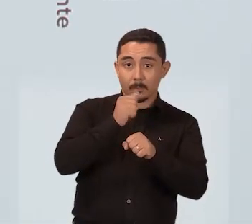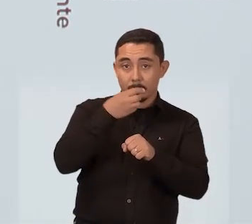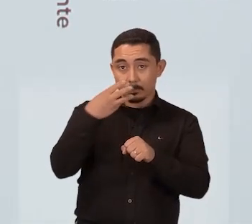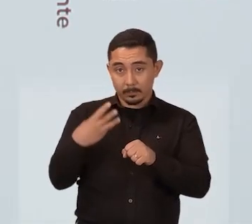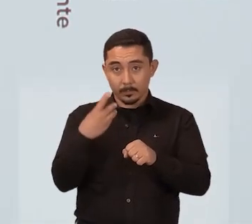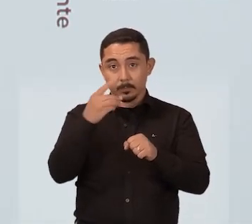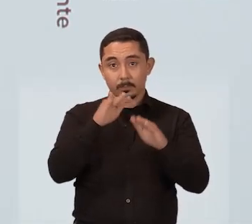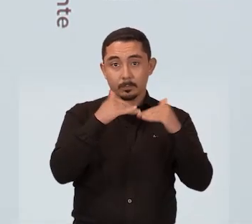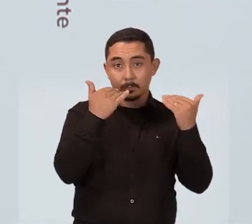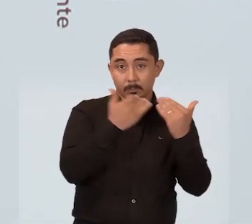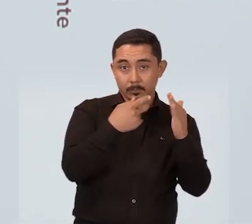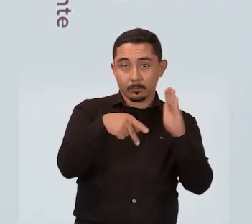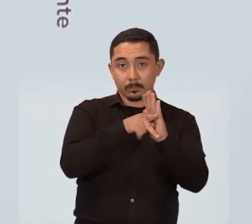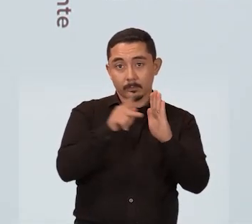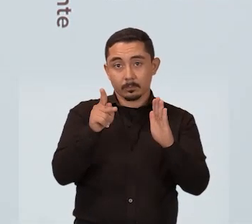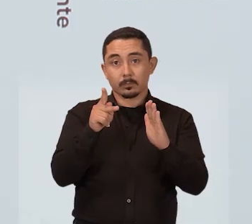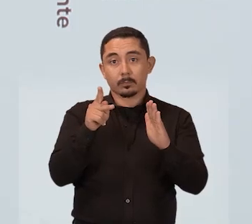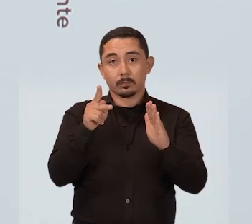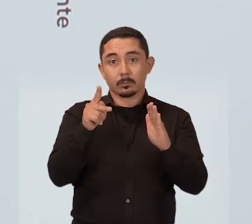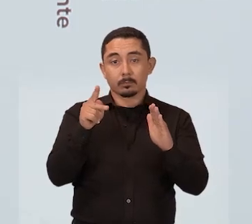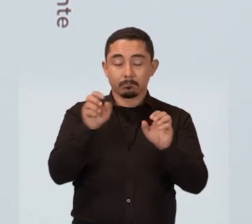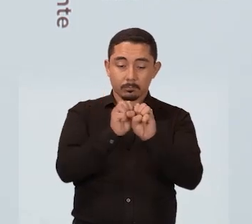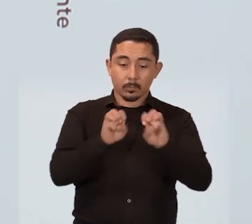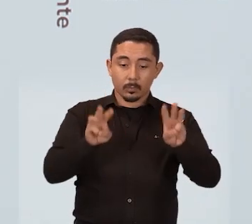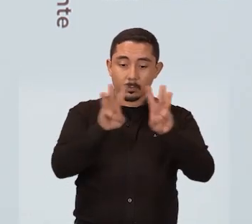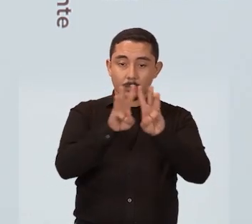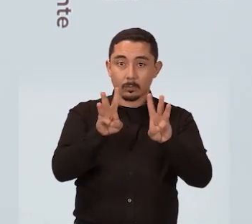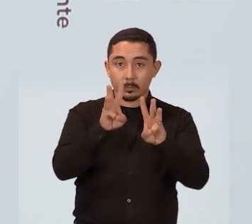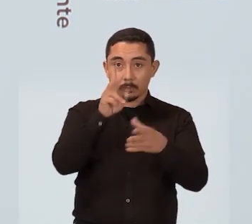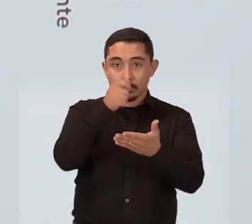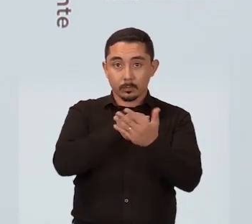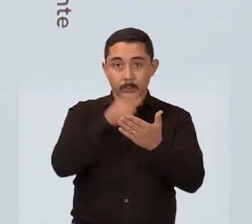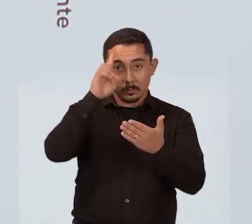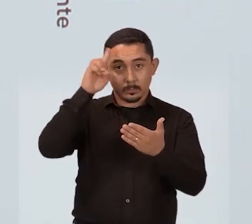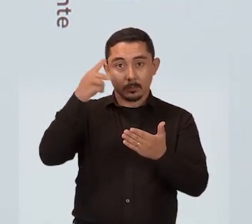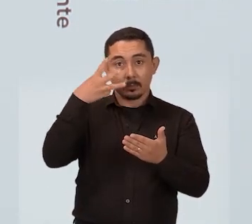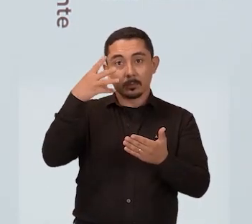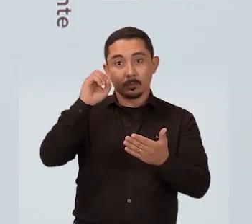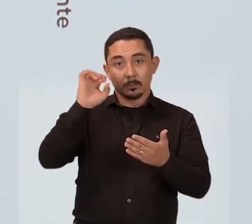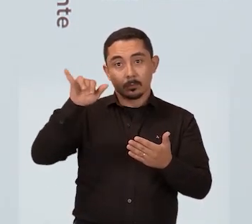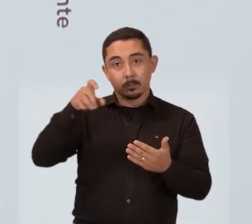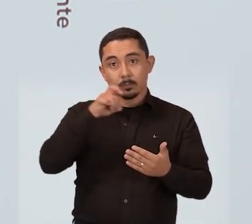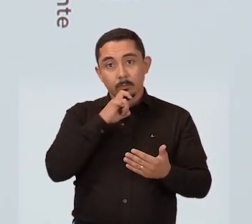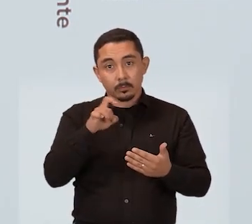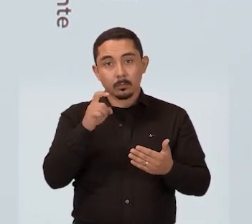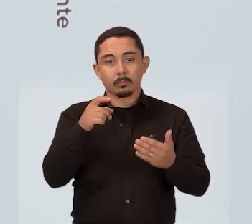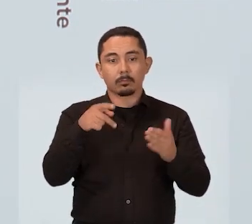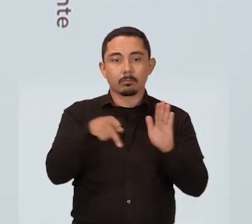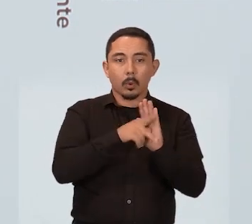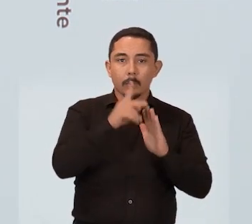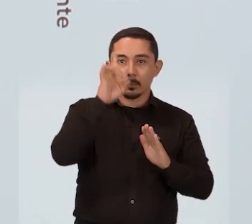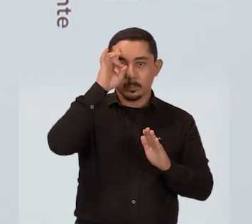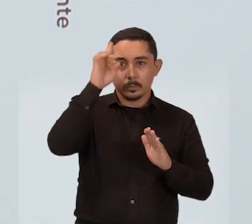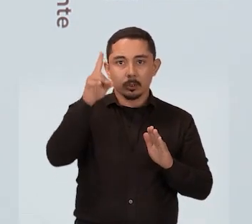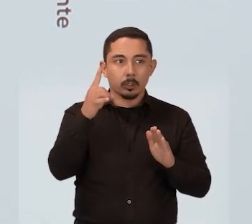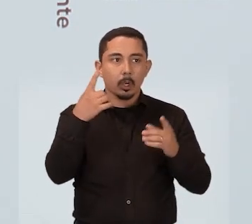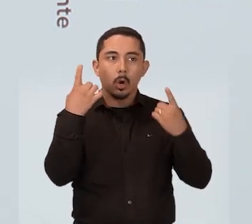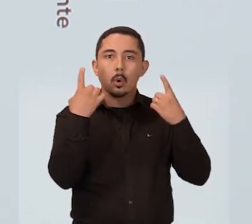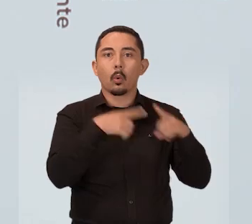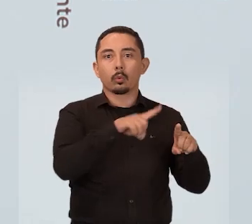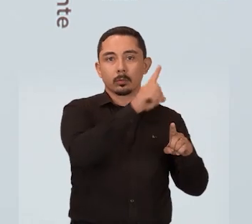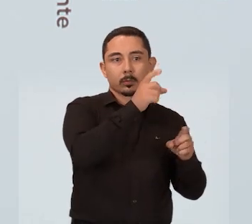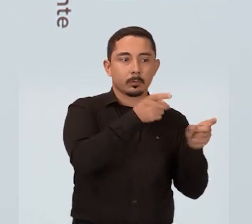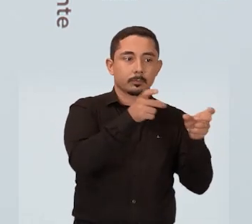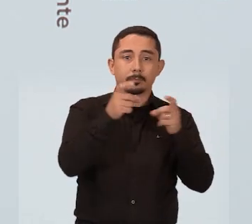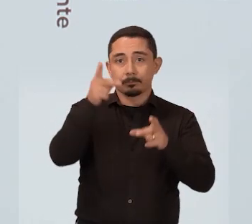Em 2013, a Assembleia Geral das Nações Unidas instituiu a data de 30 de julho como o Dia Mundial de Combate ao Tráfico